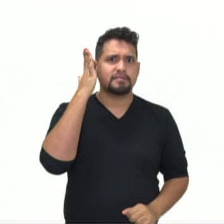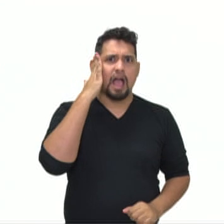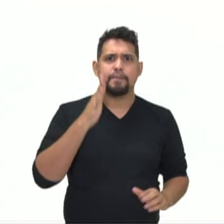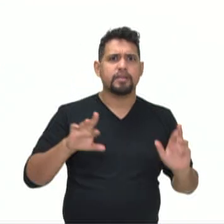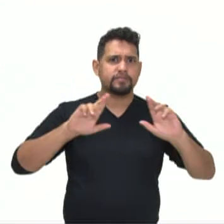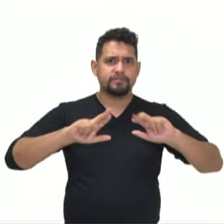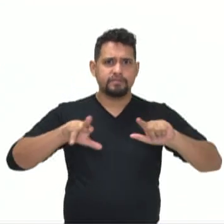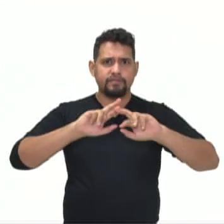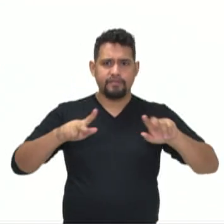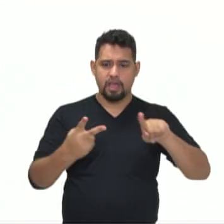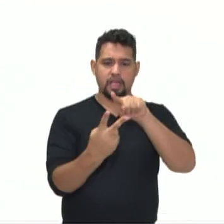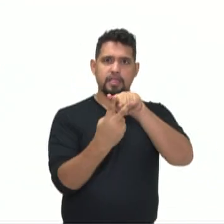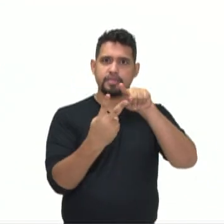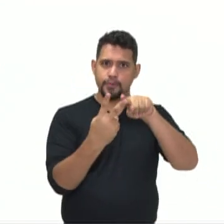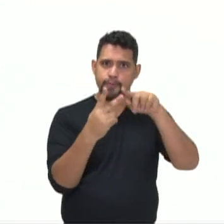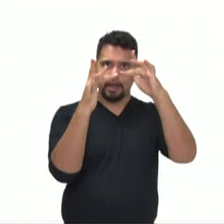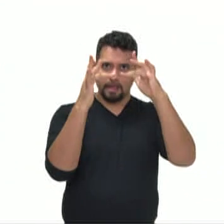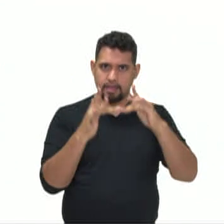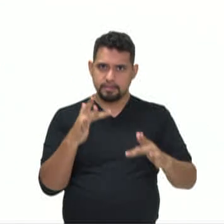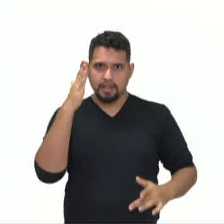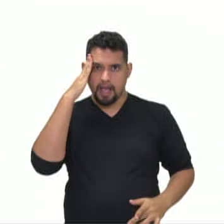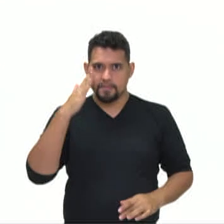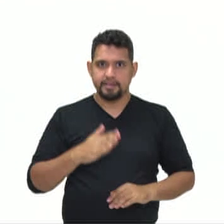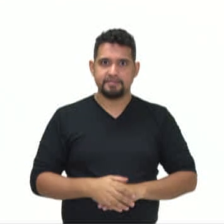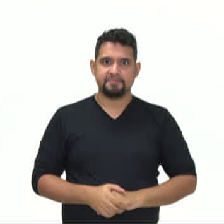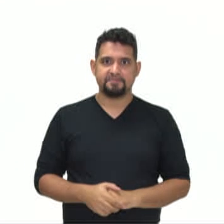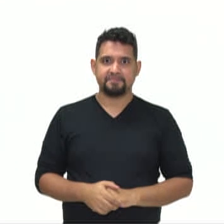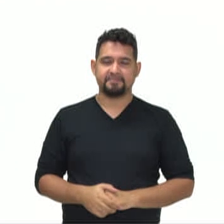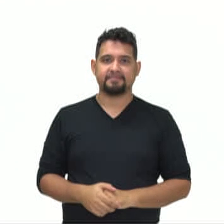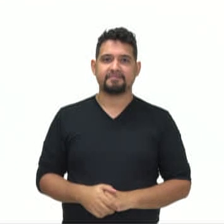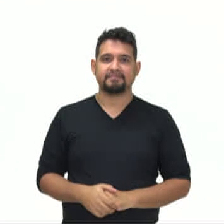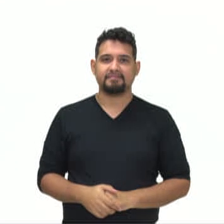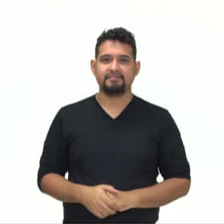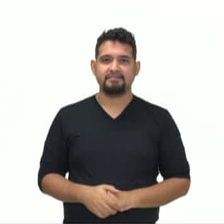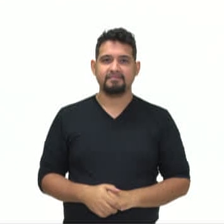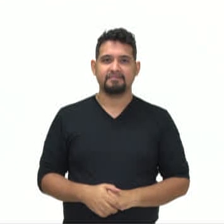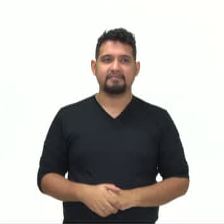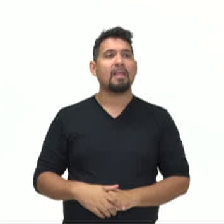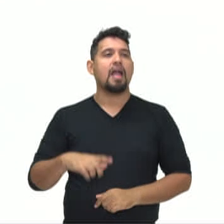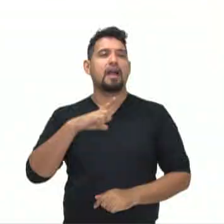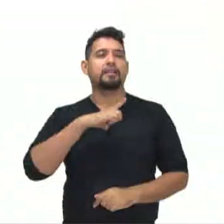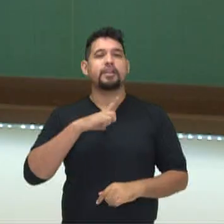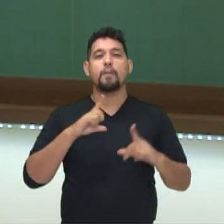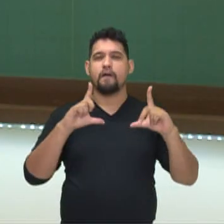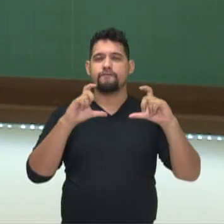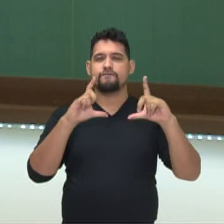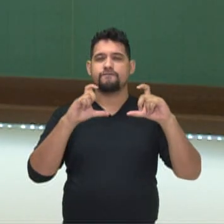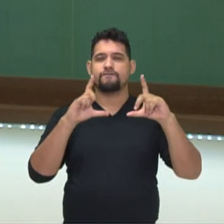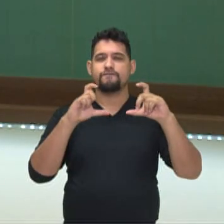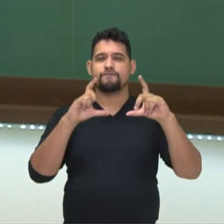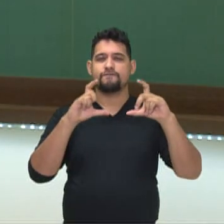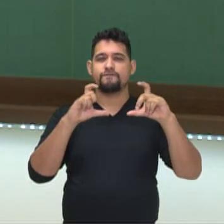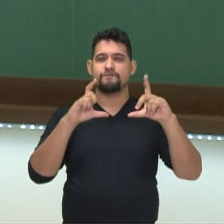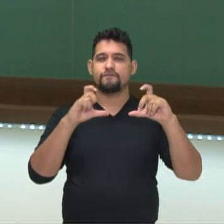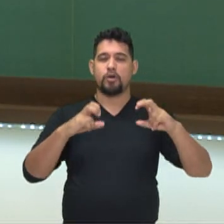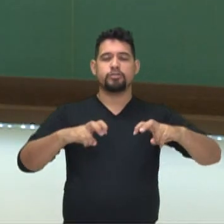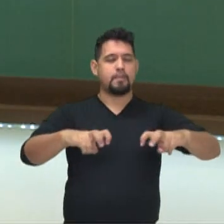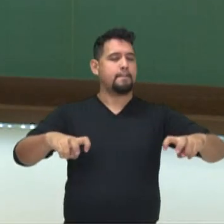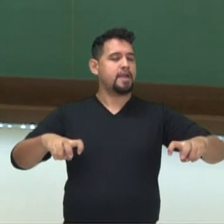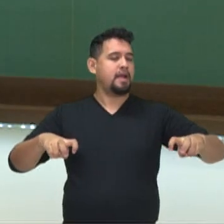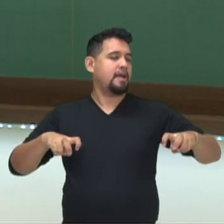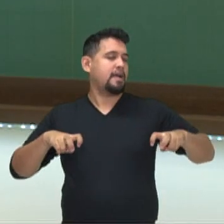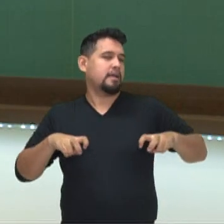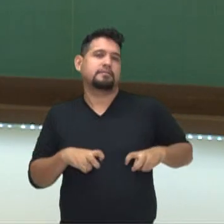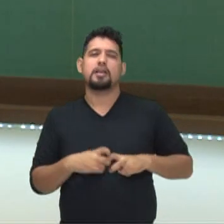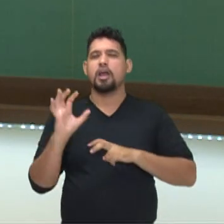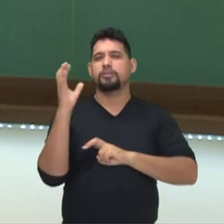a diferença entre essas duas esferas? E aí, tem uma foto aqui de uma praça, de um